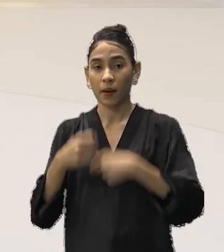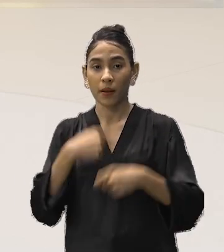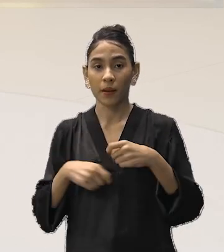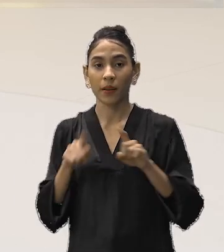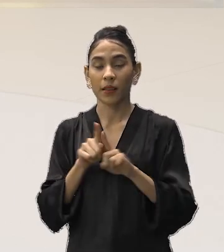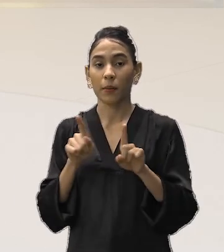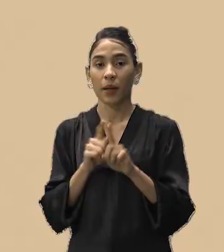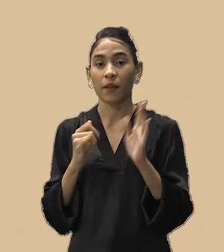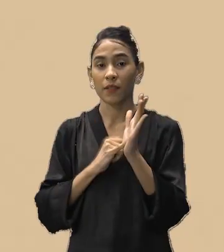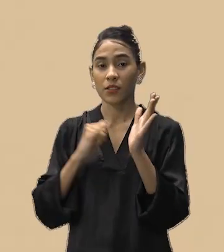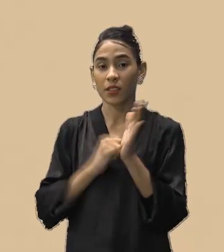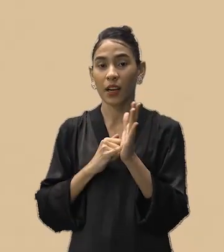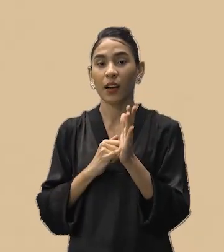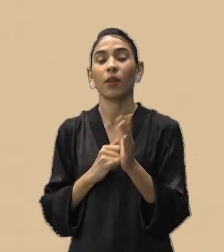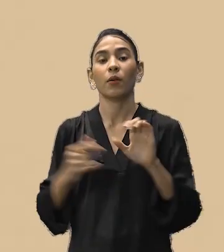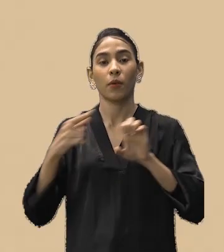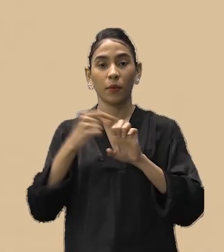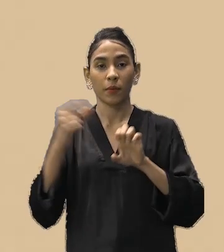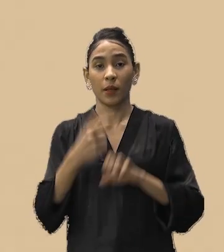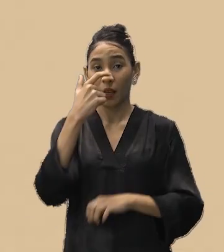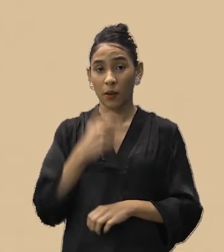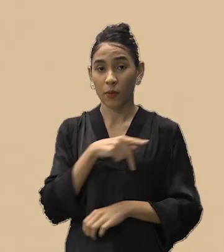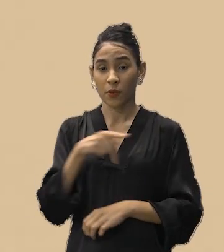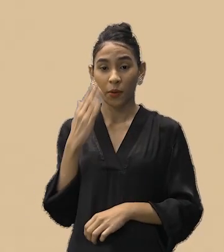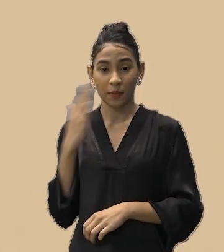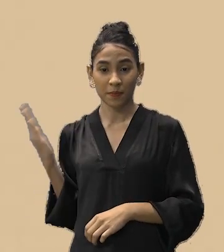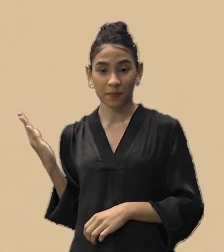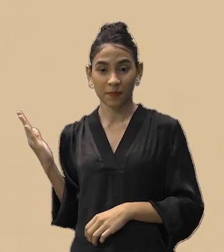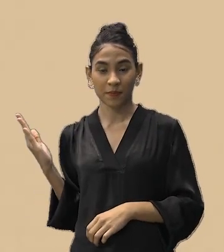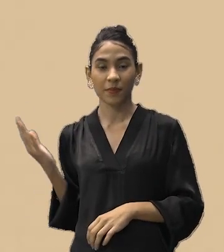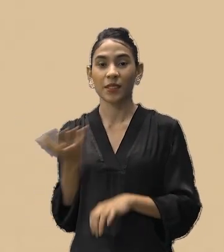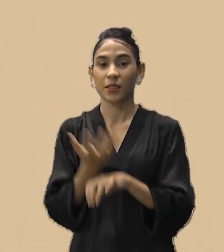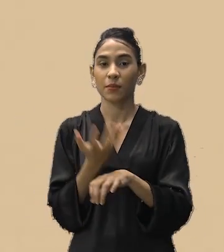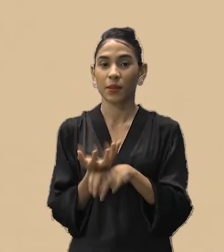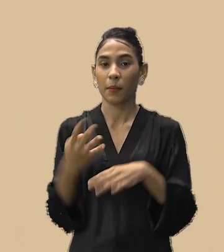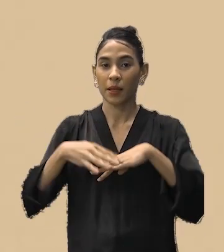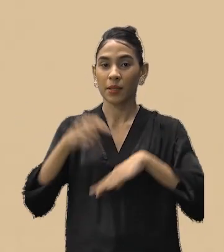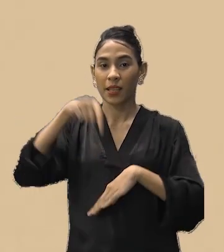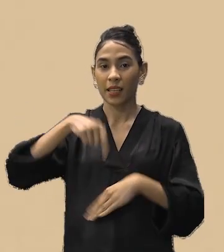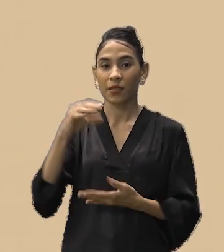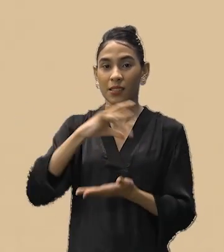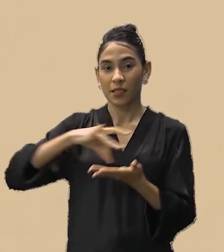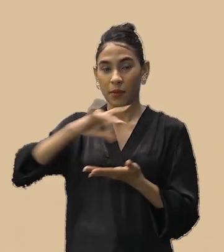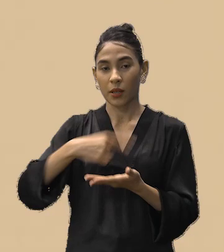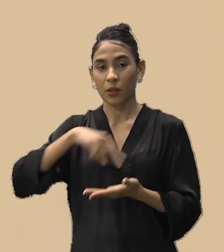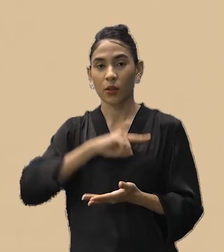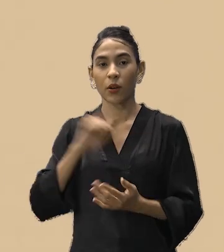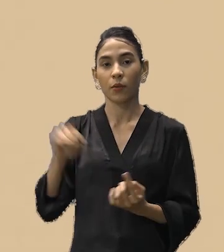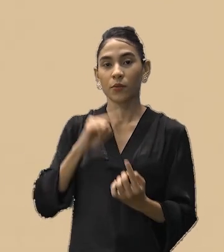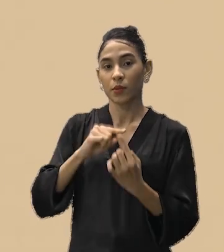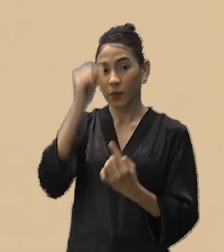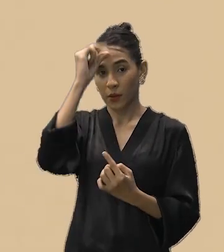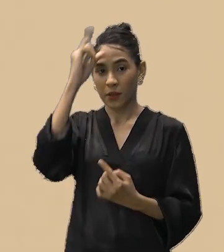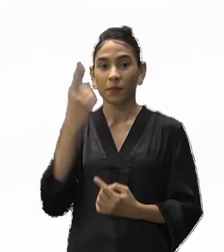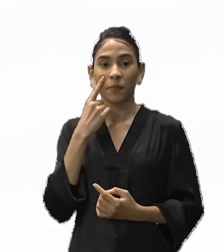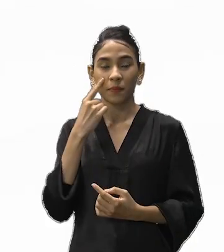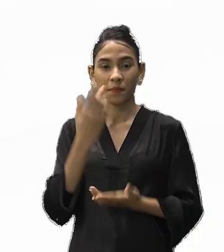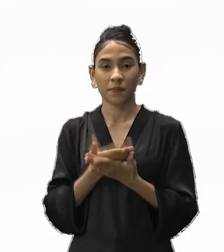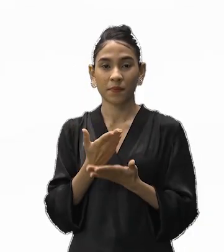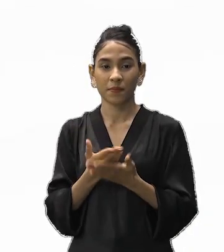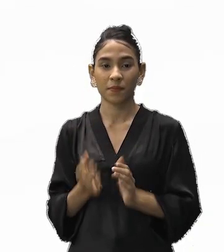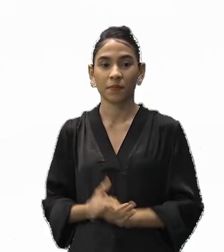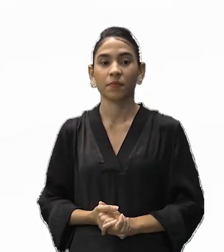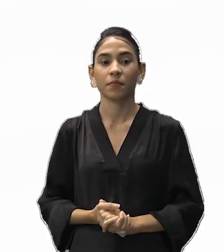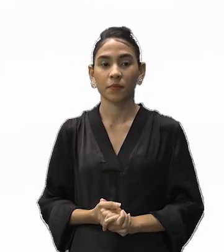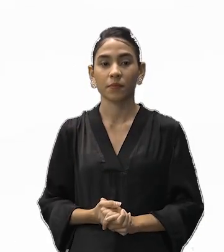e empreendedora. Eu sou o professor Mário André, professor de matemática aqui do CEMEAM, e vamos verificar o objeto de conhecimento da nossa aula.